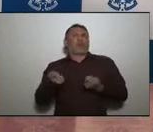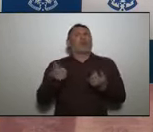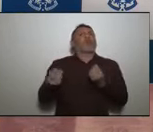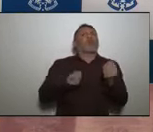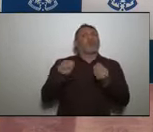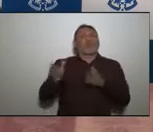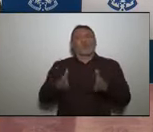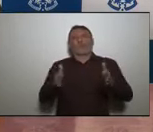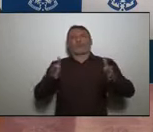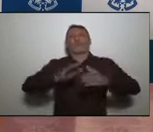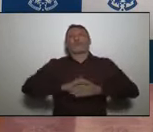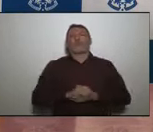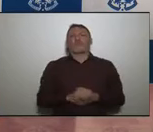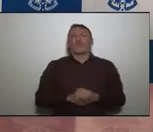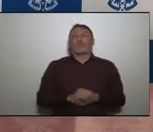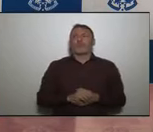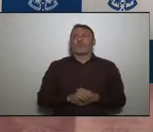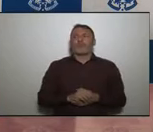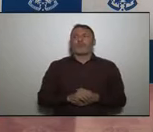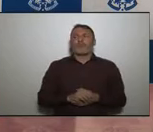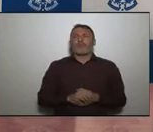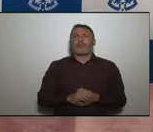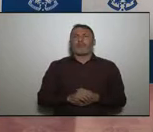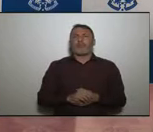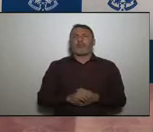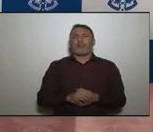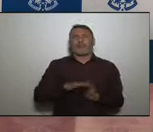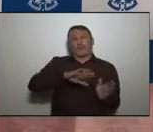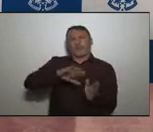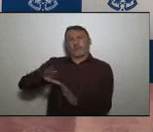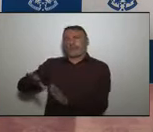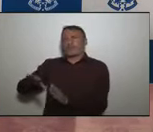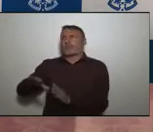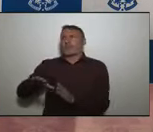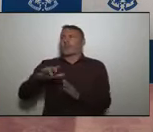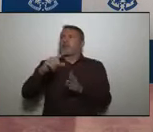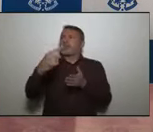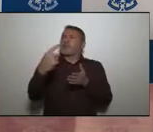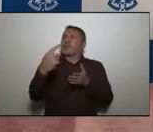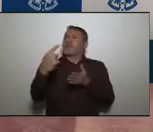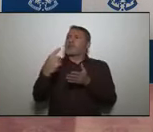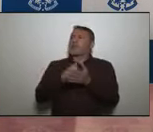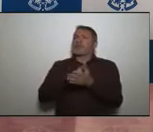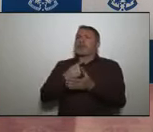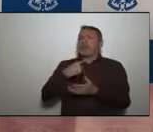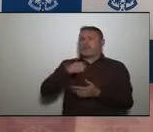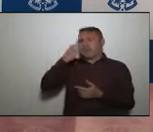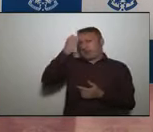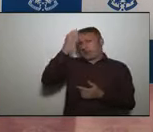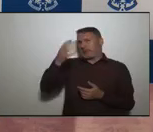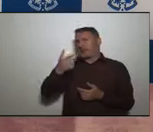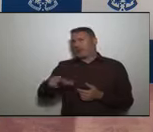esse caminho. A outra questão última que você perguntou, Natália, eu me esqueci, podia repetir para mim?